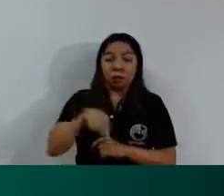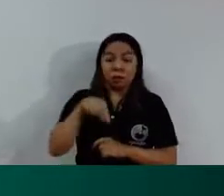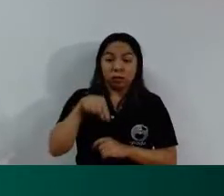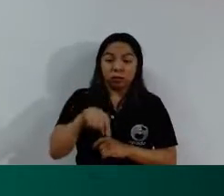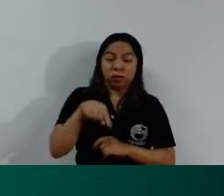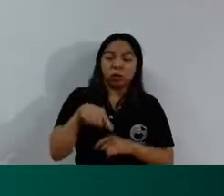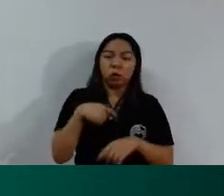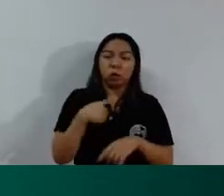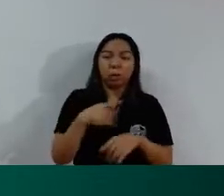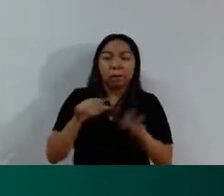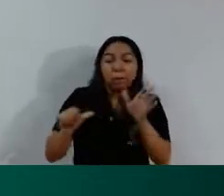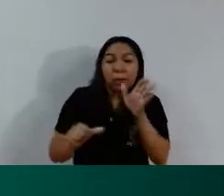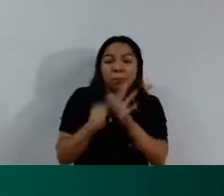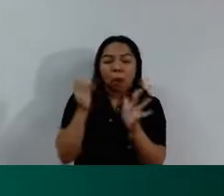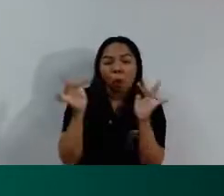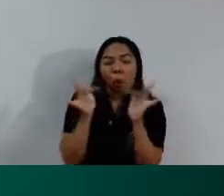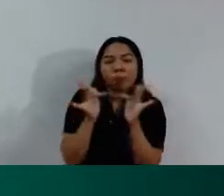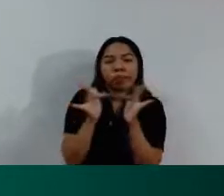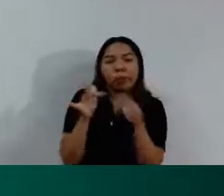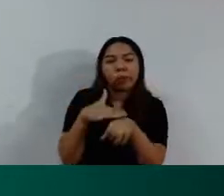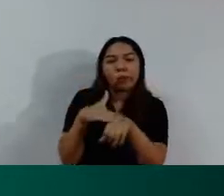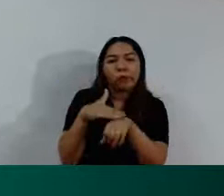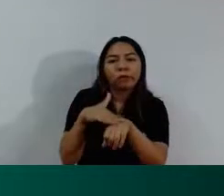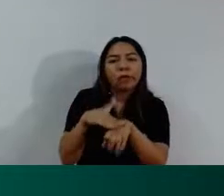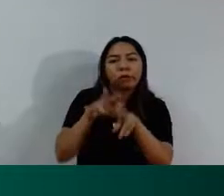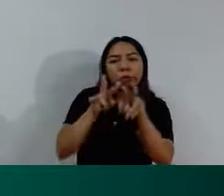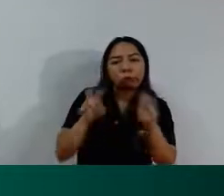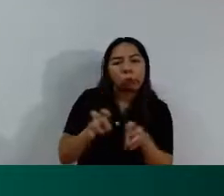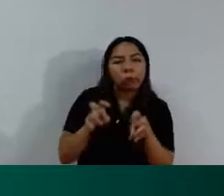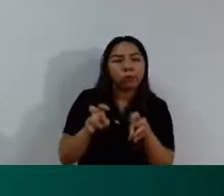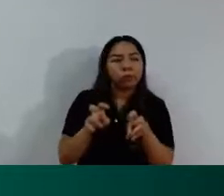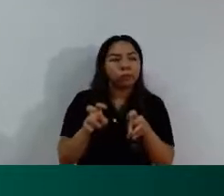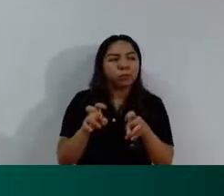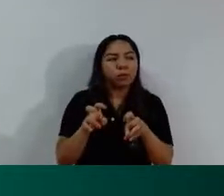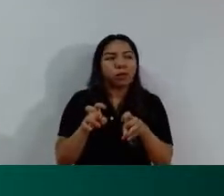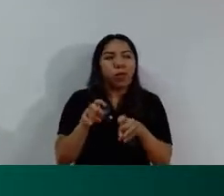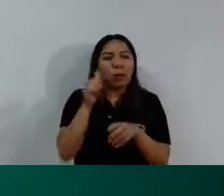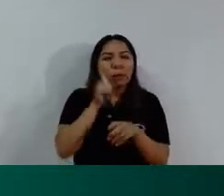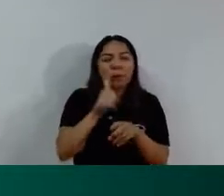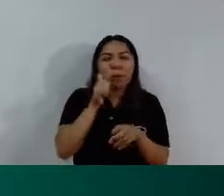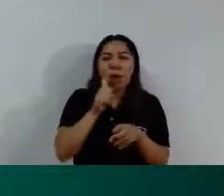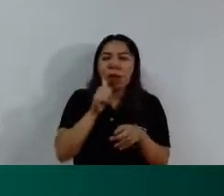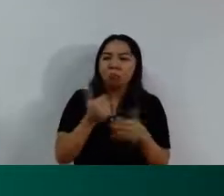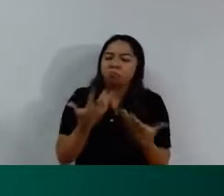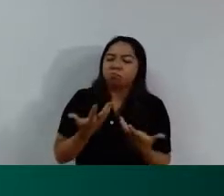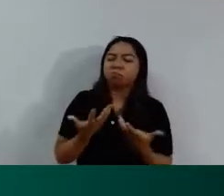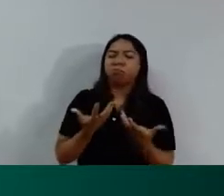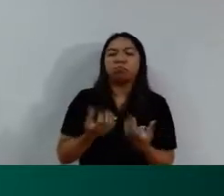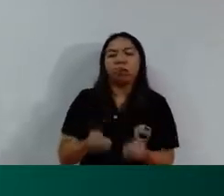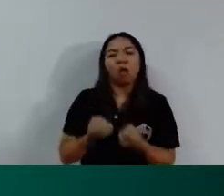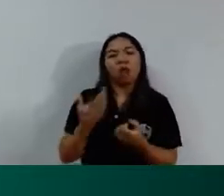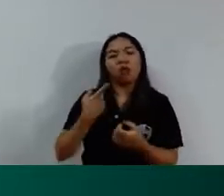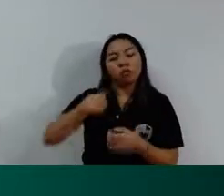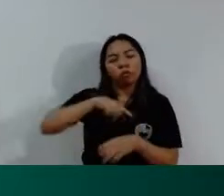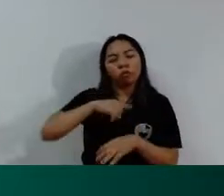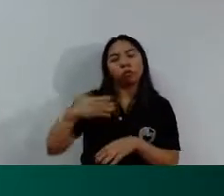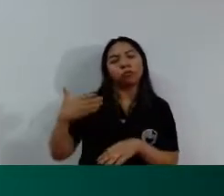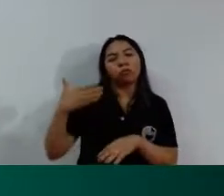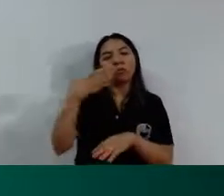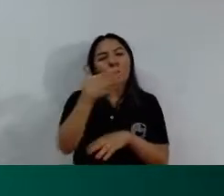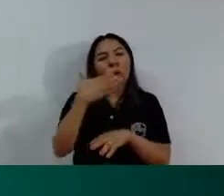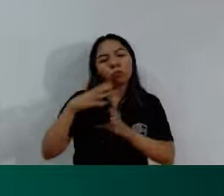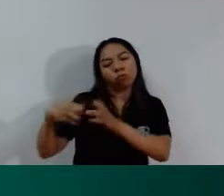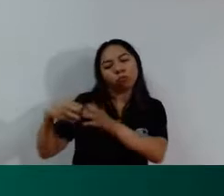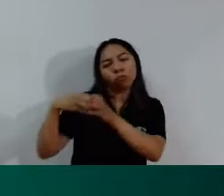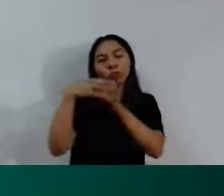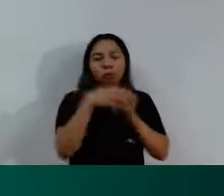em que a gente conversou né Ana sobre a a questão e ela foi muito receptiva Fomos até a Reitoria ela